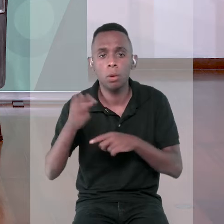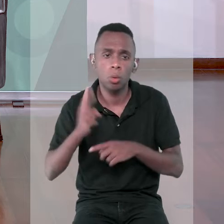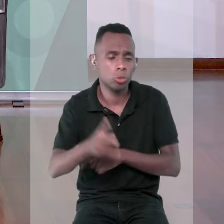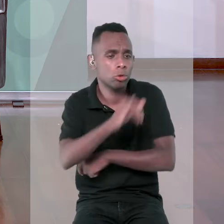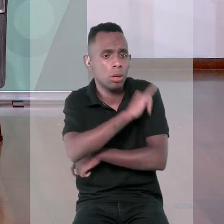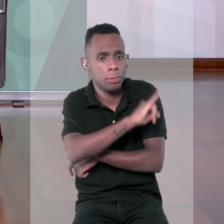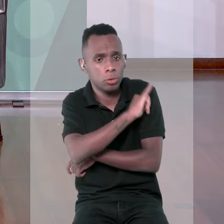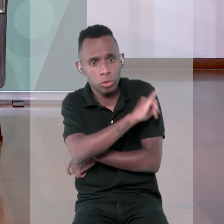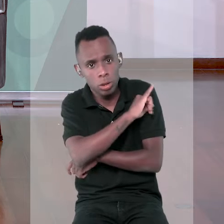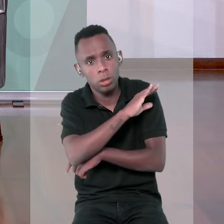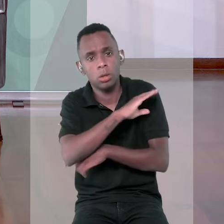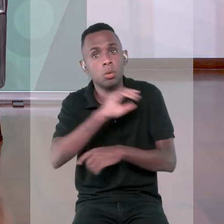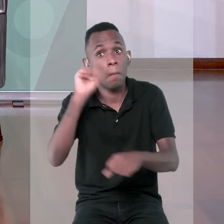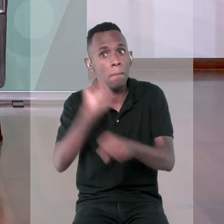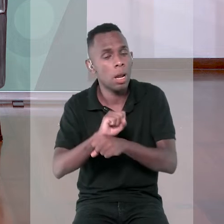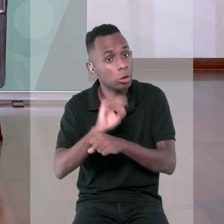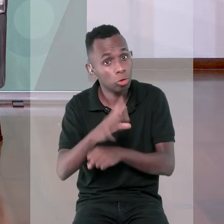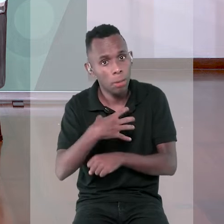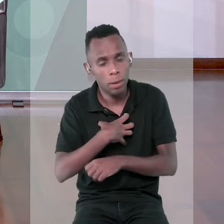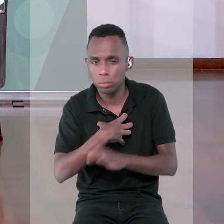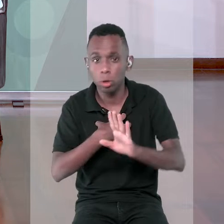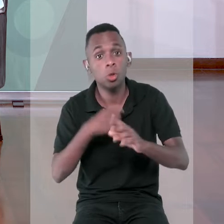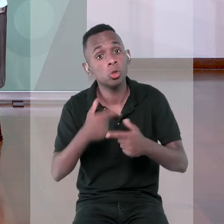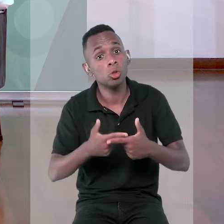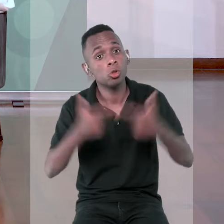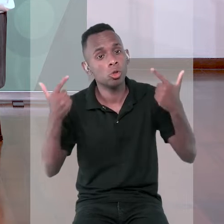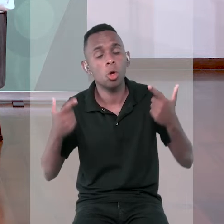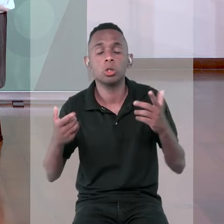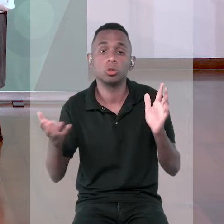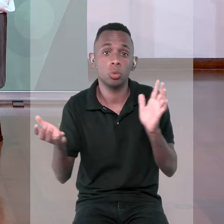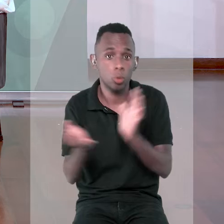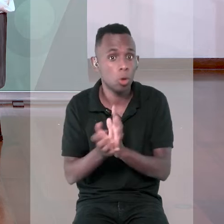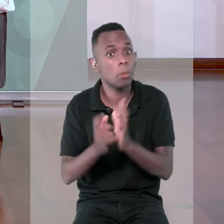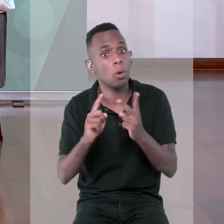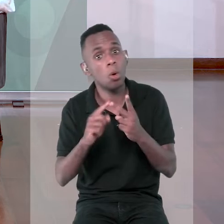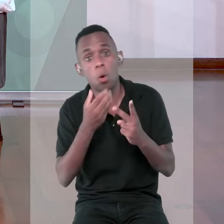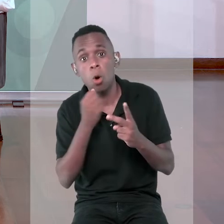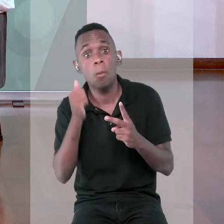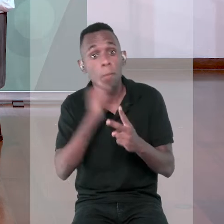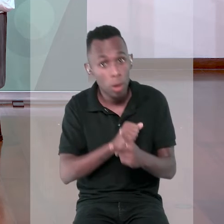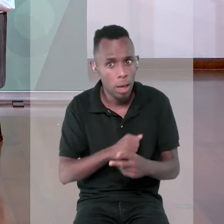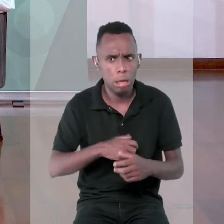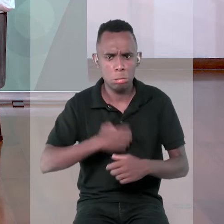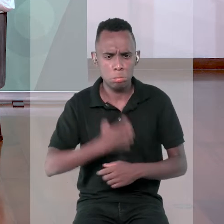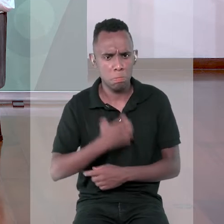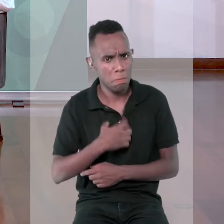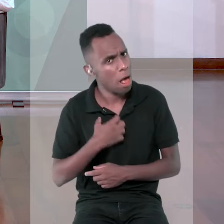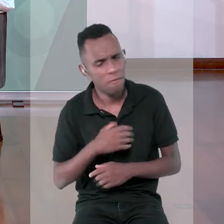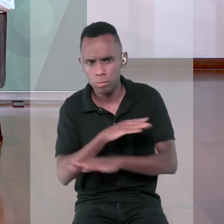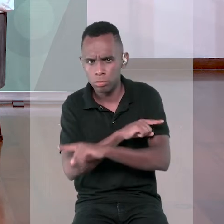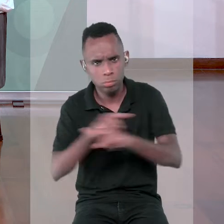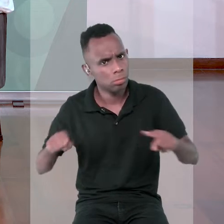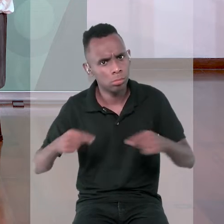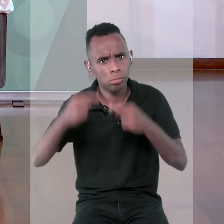de Janeiro. Não ia parar por ali. A sorte que a gente encontrou uns baianos e umas baianas muito bravas, que não deixaram isso